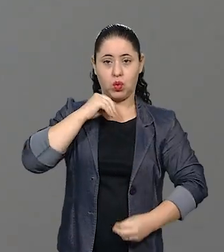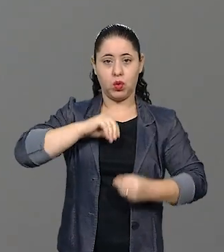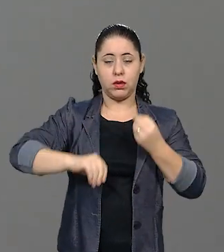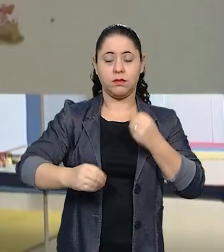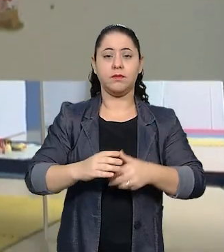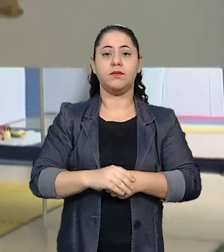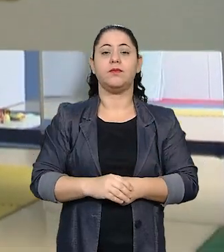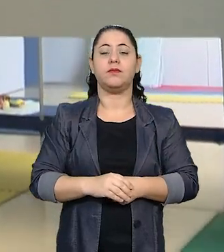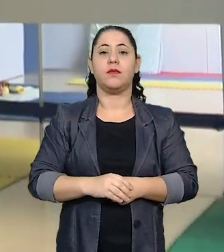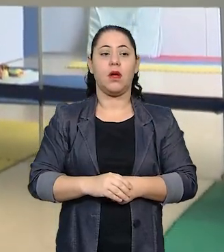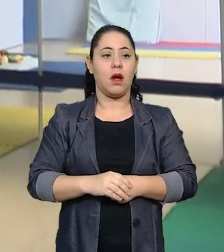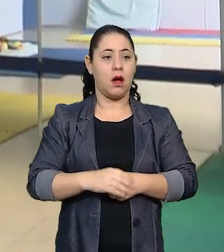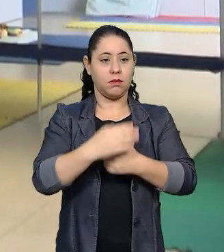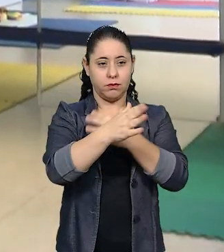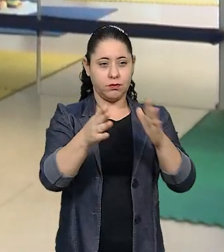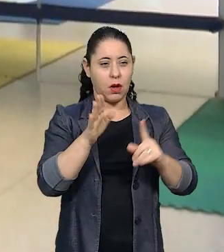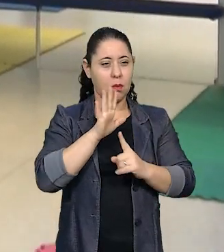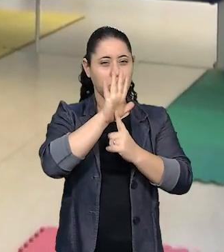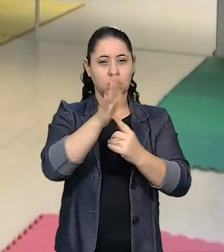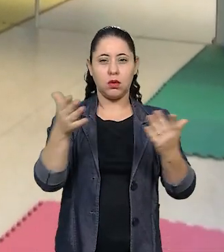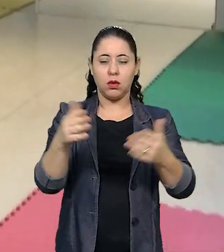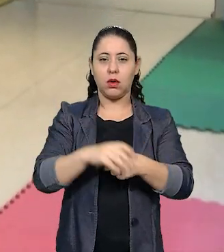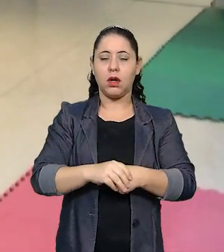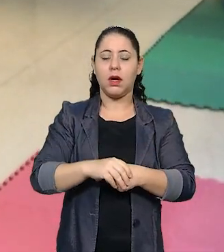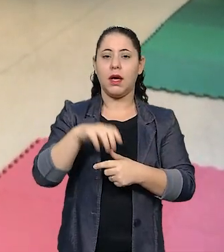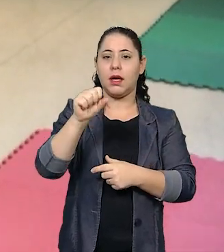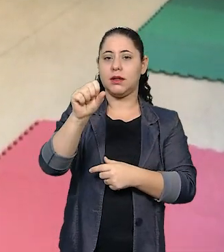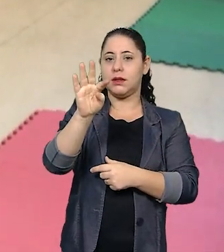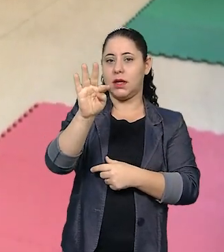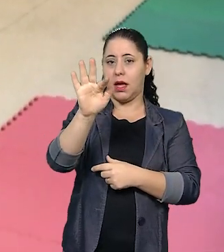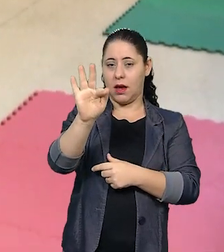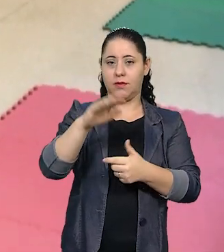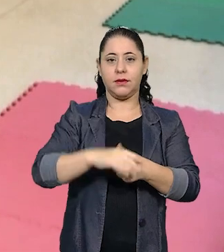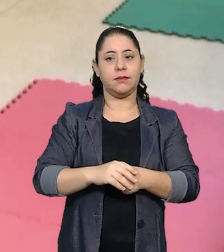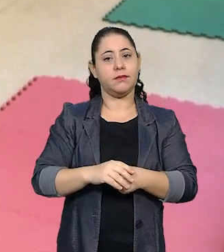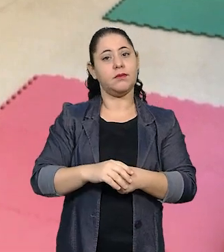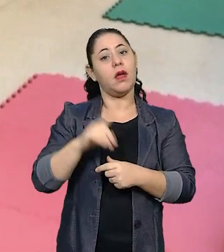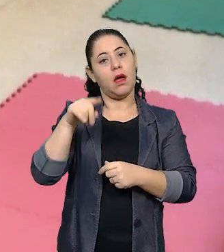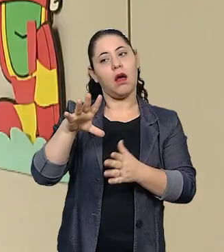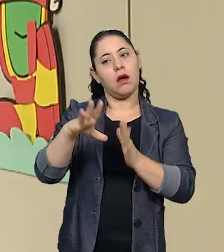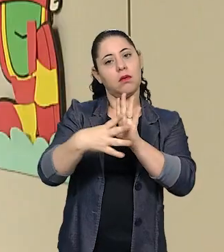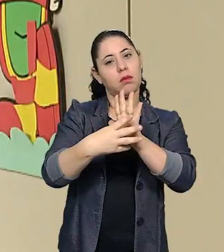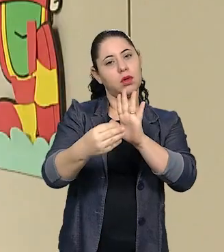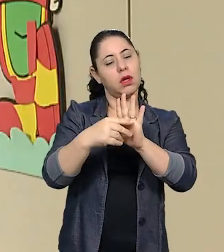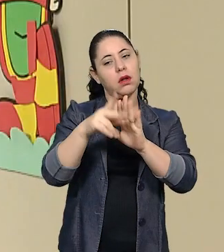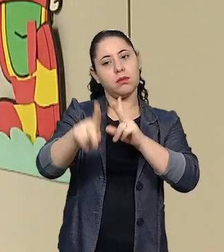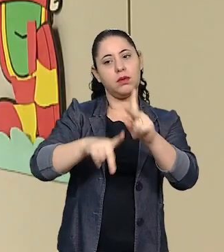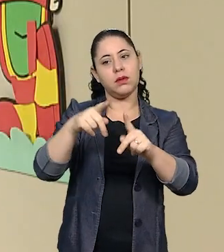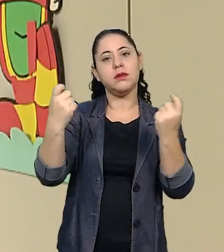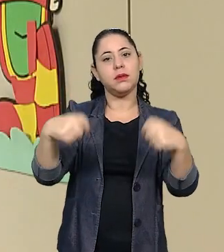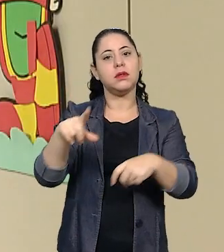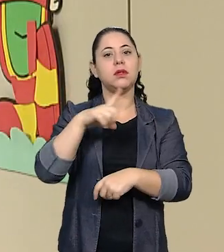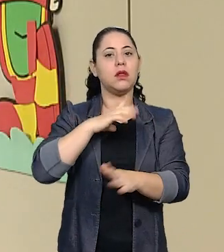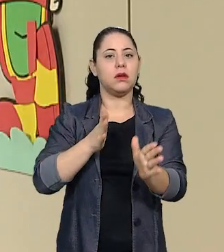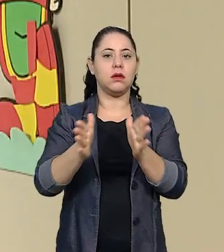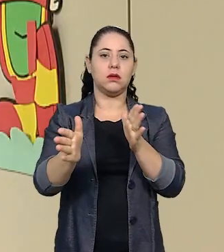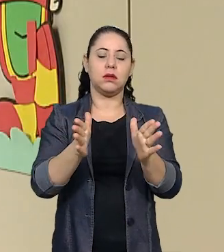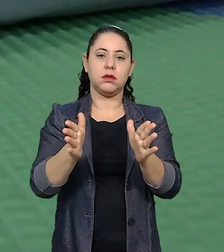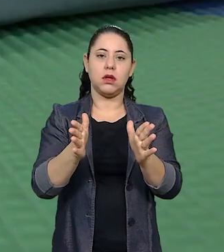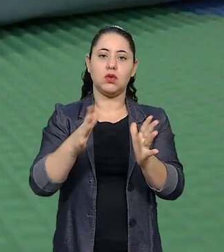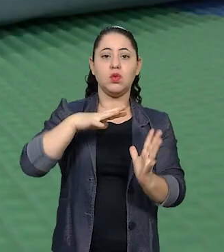fundamental, o cuidado que elas têm com a nutrição e o bem-estar alimentar deles também. O berçário que a gente